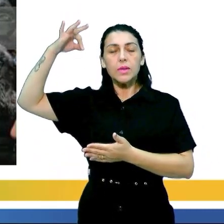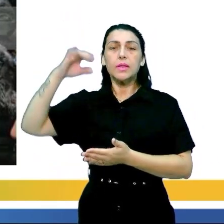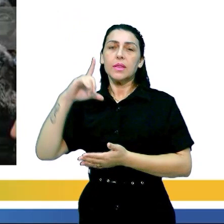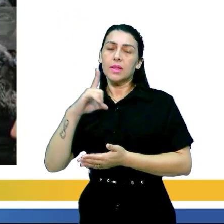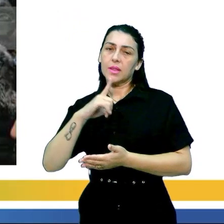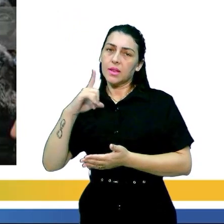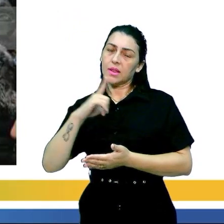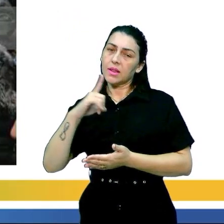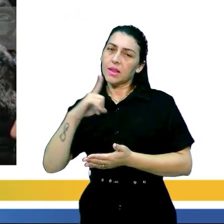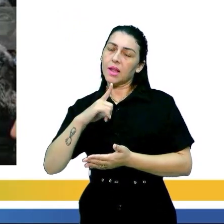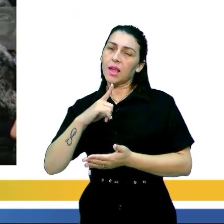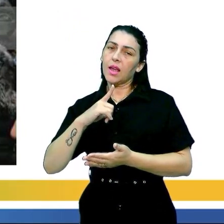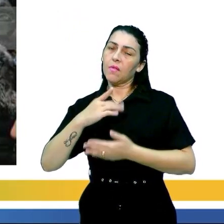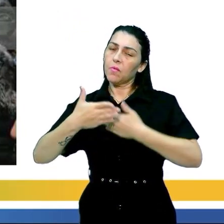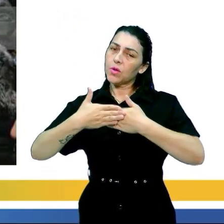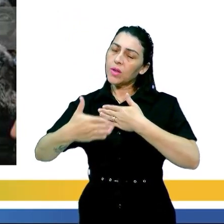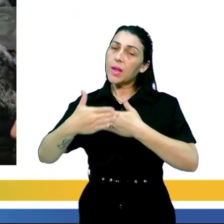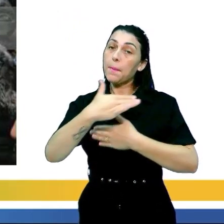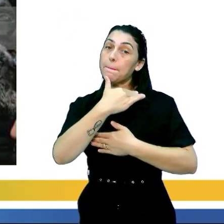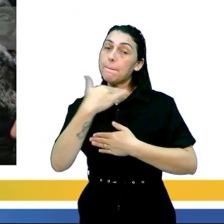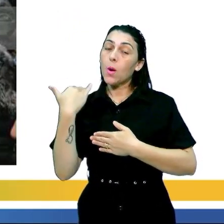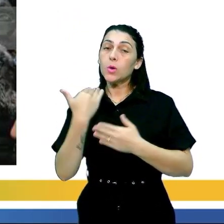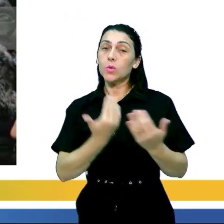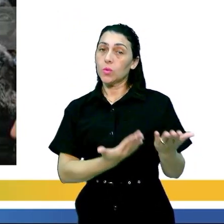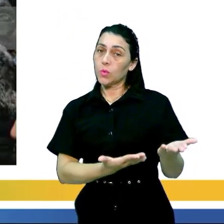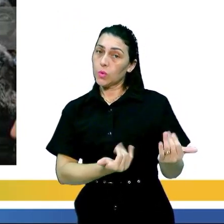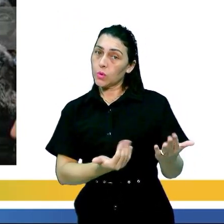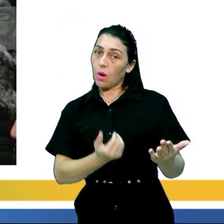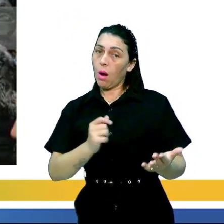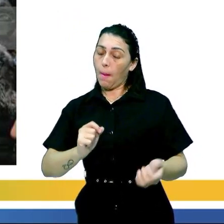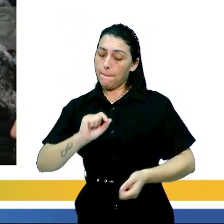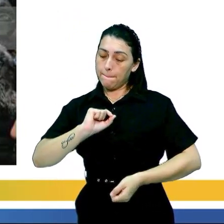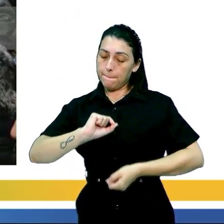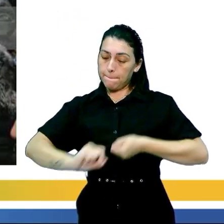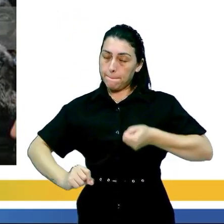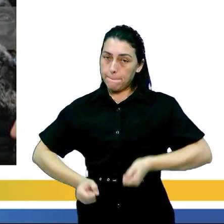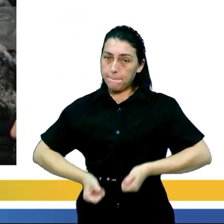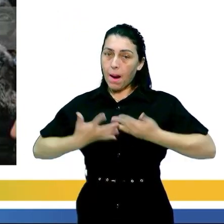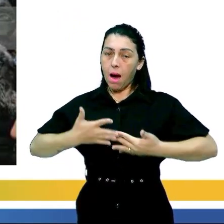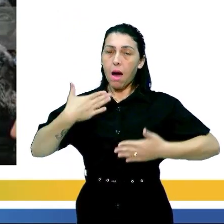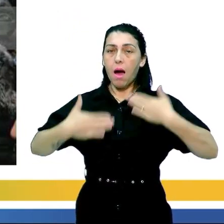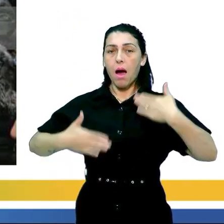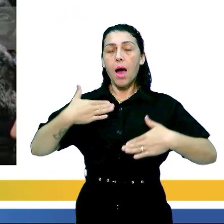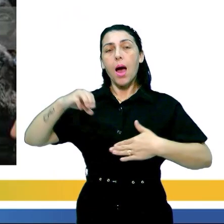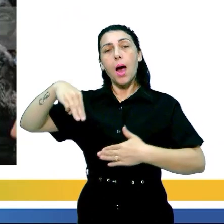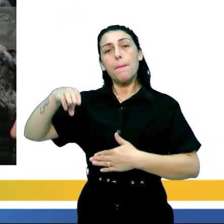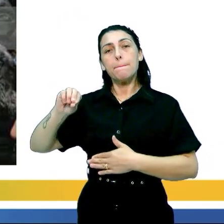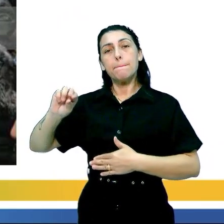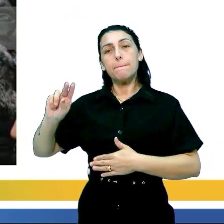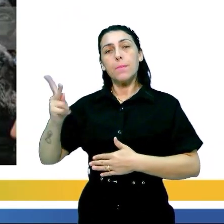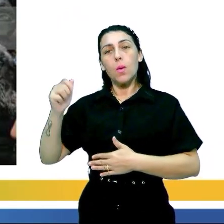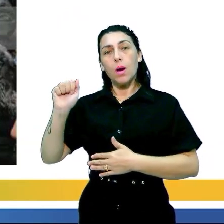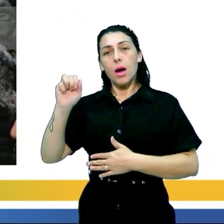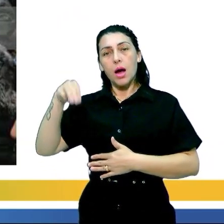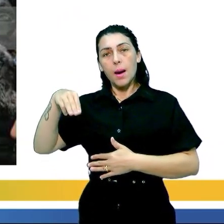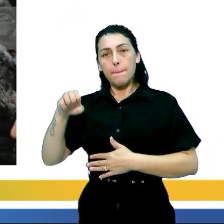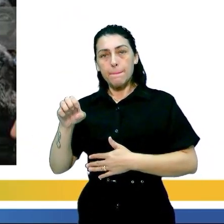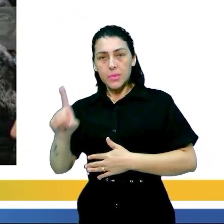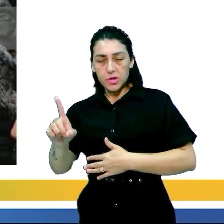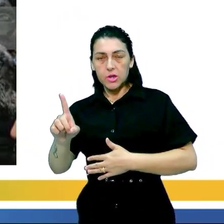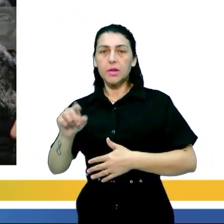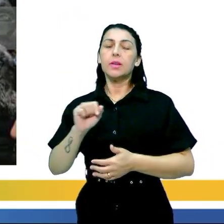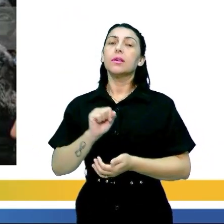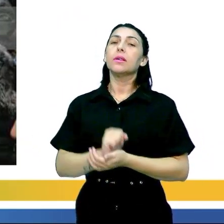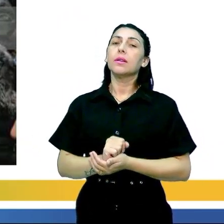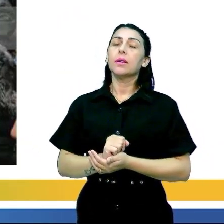aí teve como estopim a morte de um rapaz que ateou fogo ao seu próprio corpo, chamado de Mohamed Bouazizi,